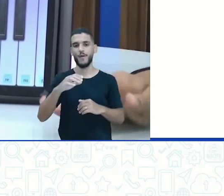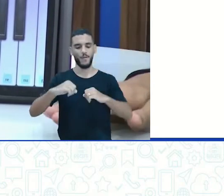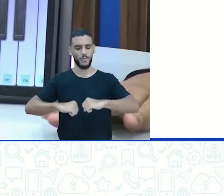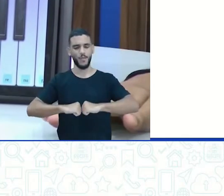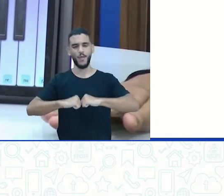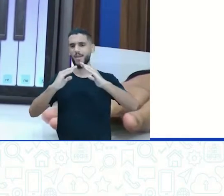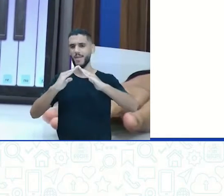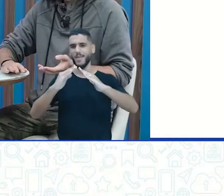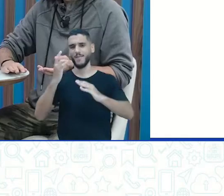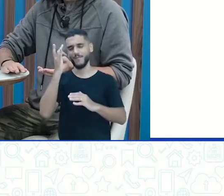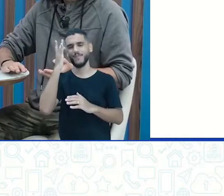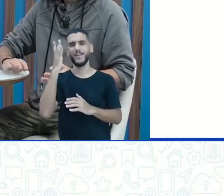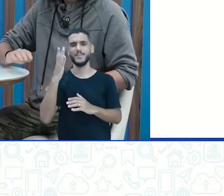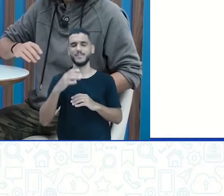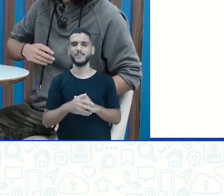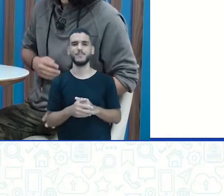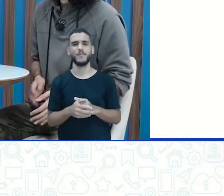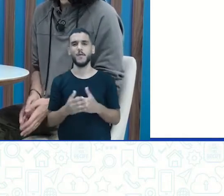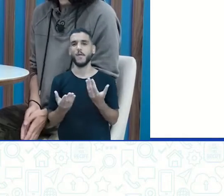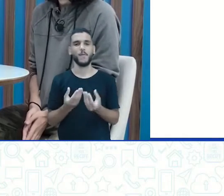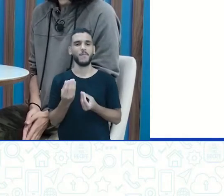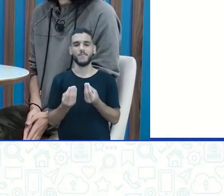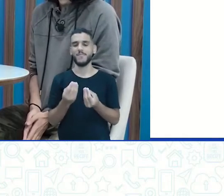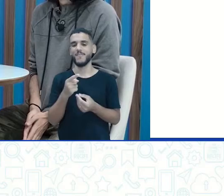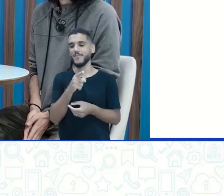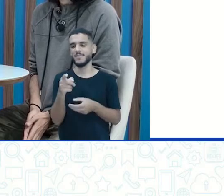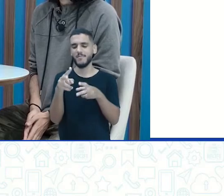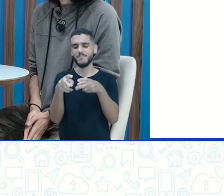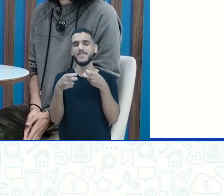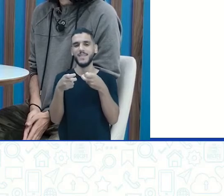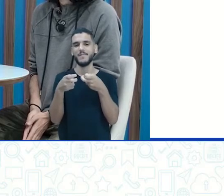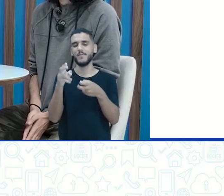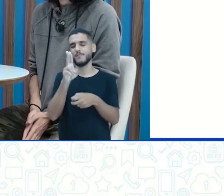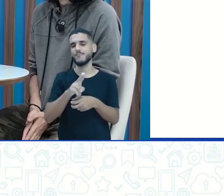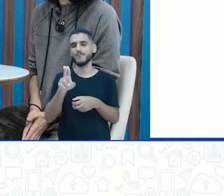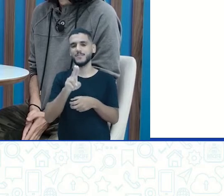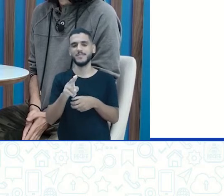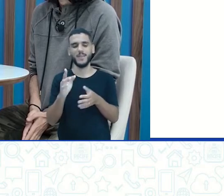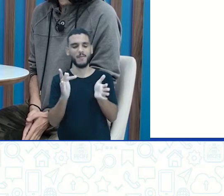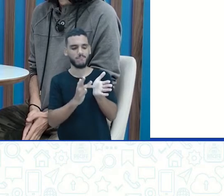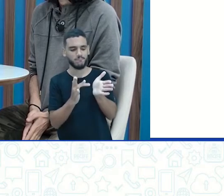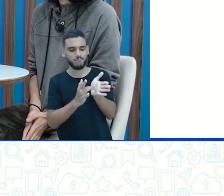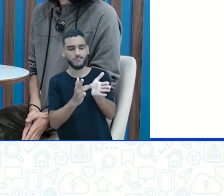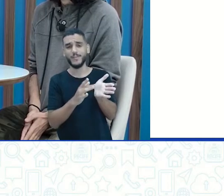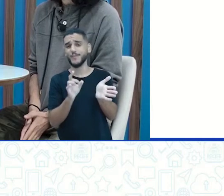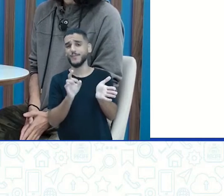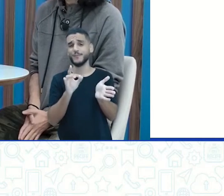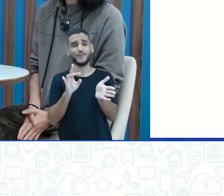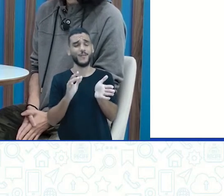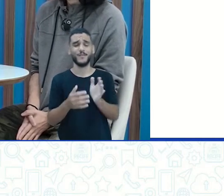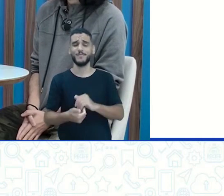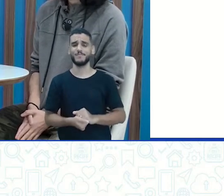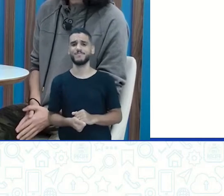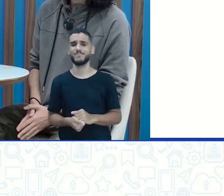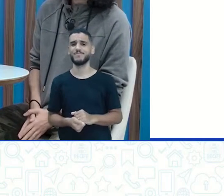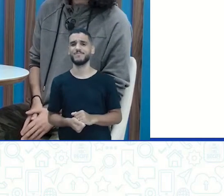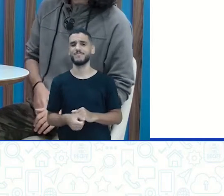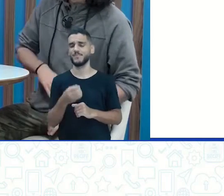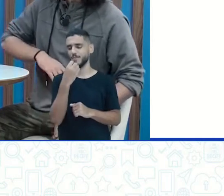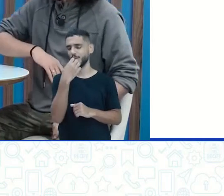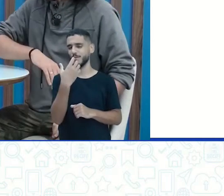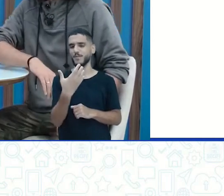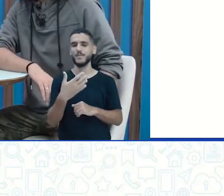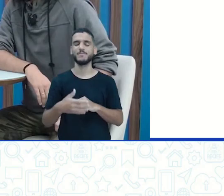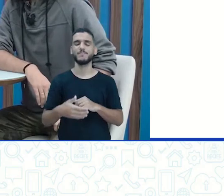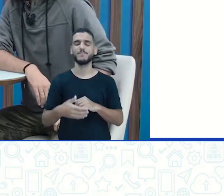no Ré. Pois aí é bem intuitivo, por quê? Porque já tá na tecla e você só faz a experimentação, né? Muito